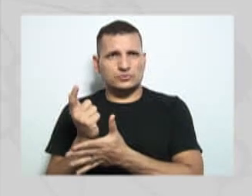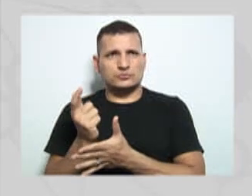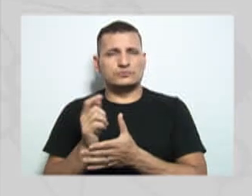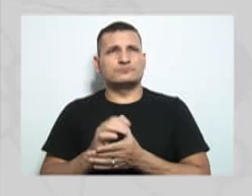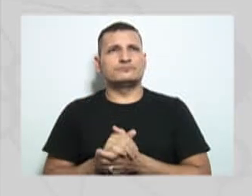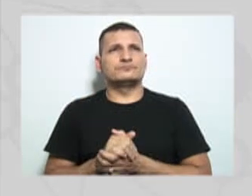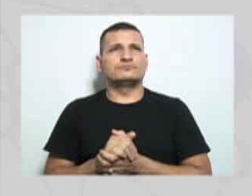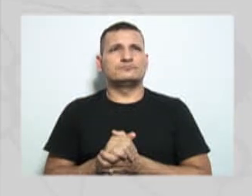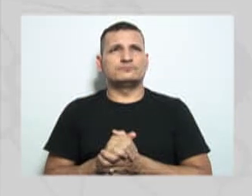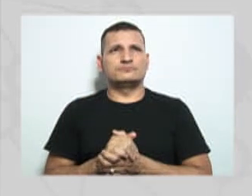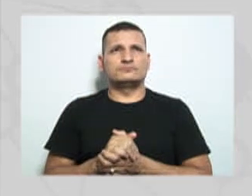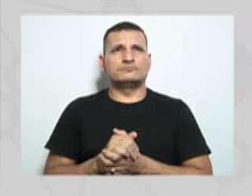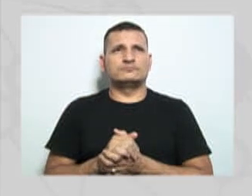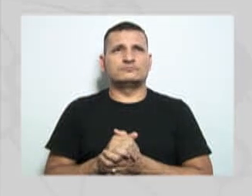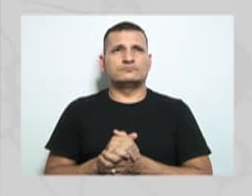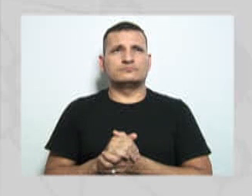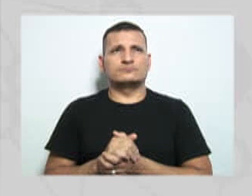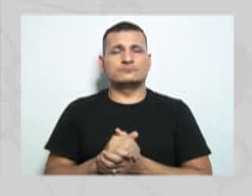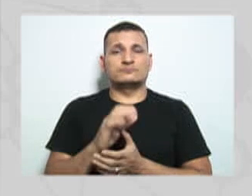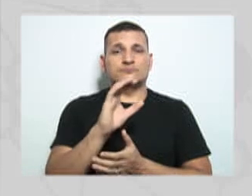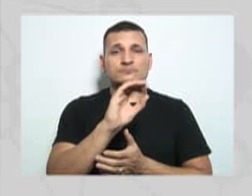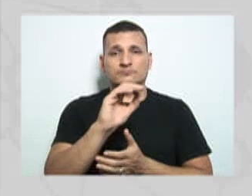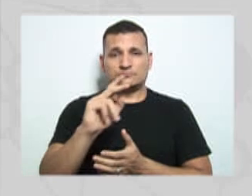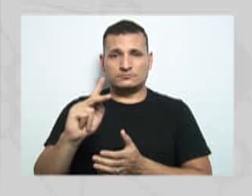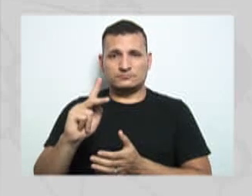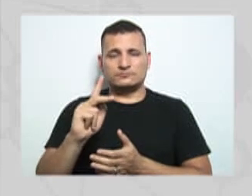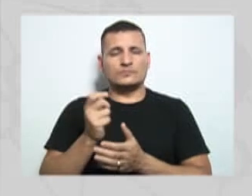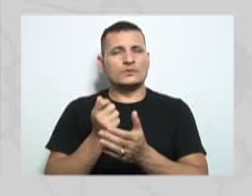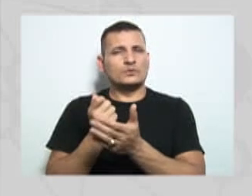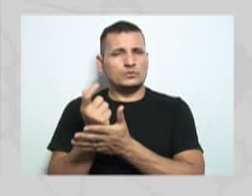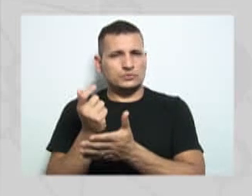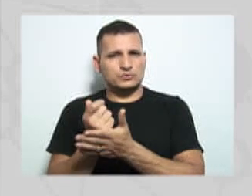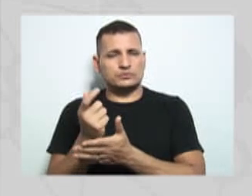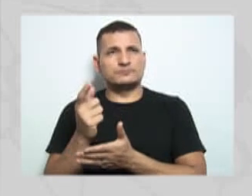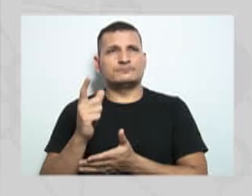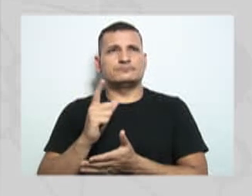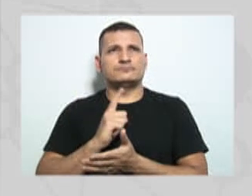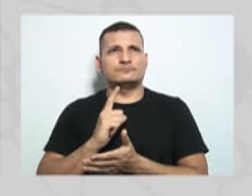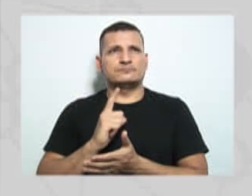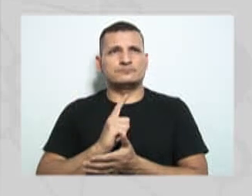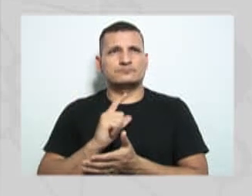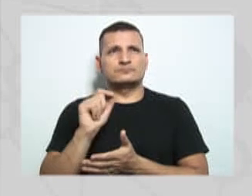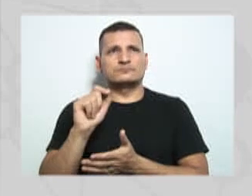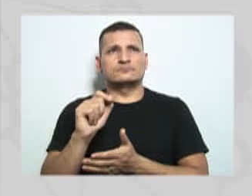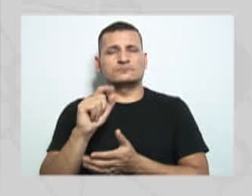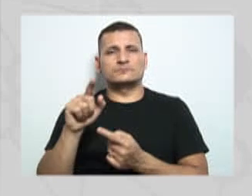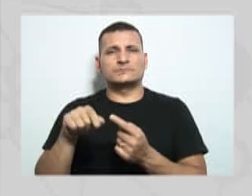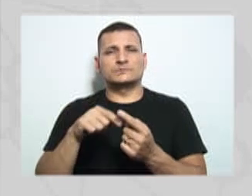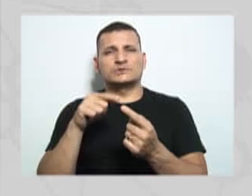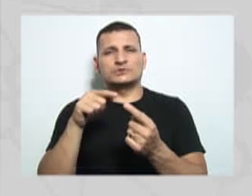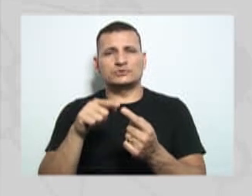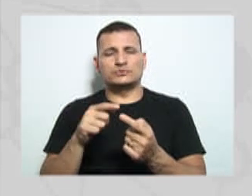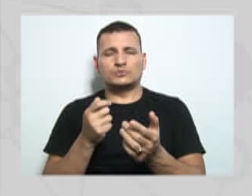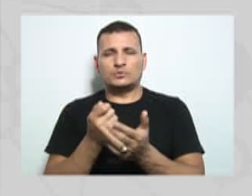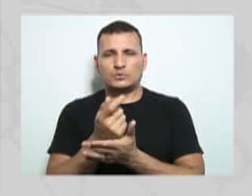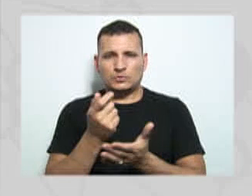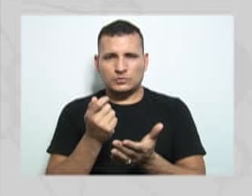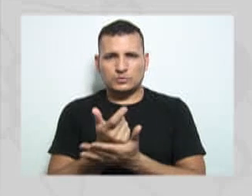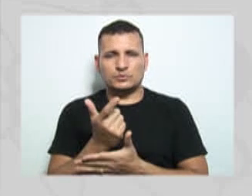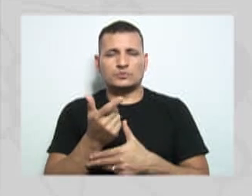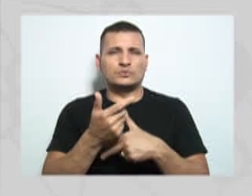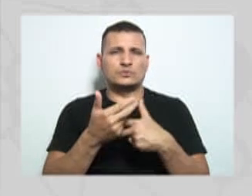As sociedades cooperativas de consumo, vamos lá, que tenham por objeto a compra e o fornecimento de bens